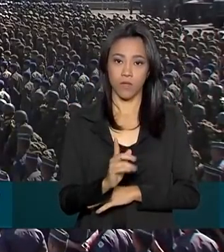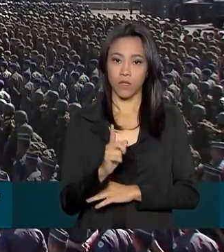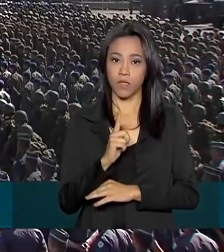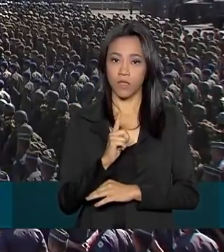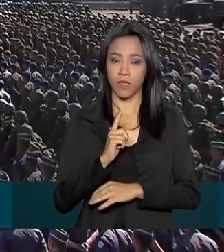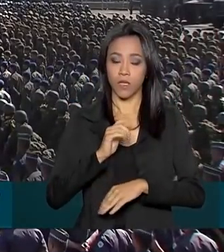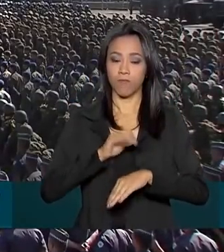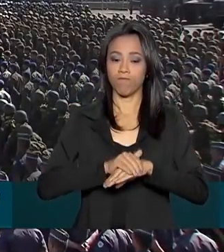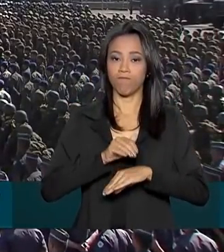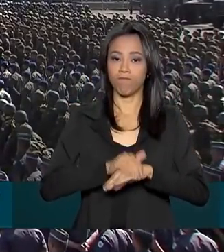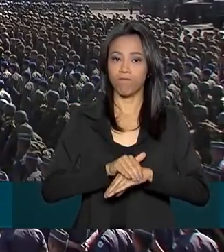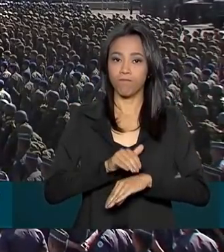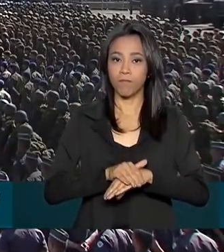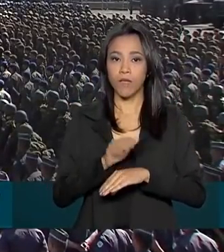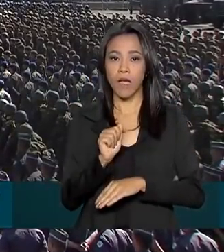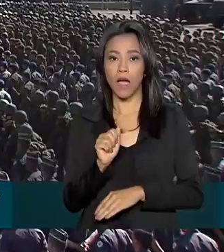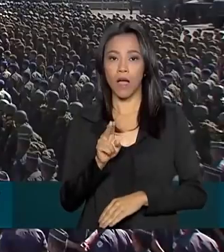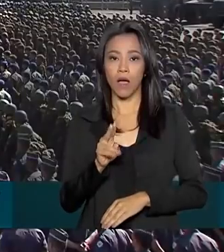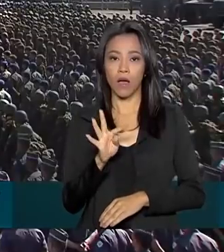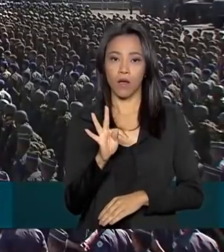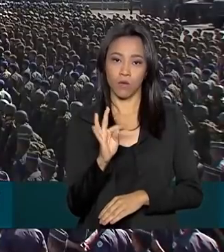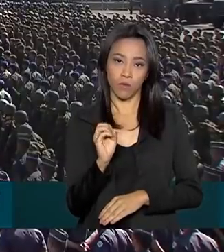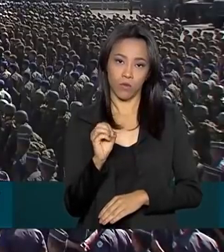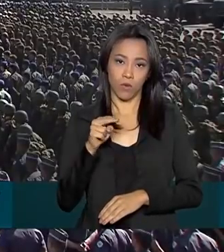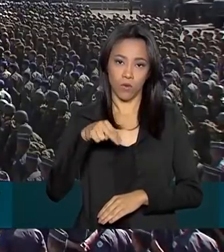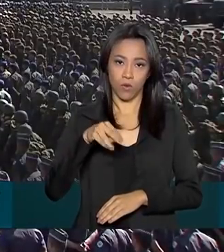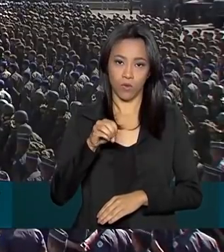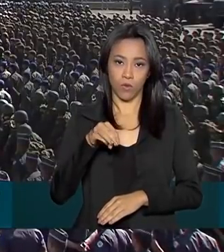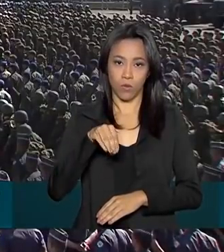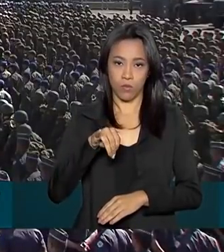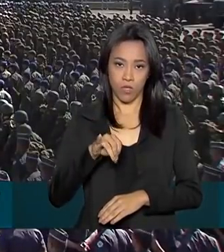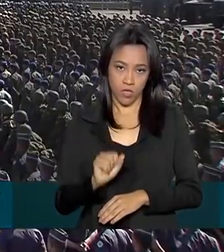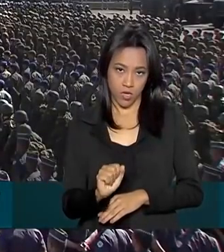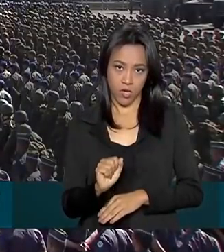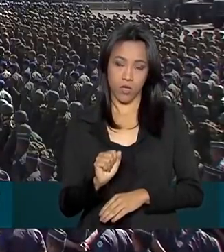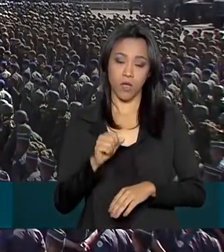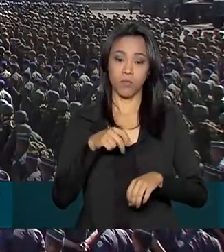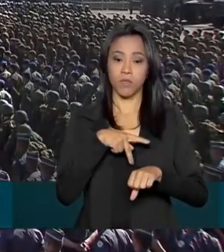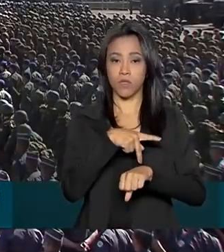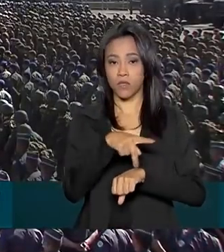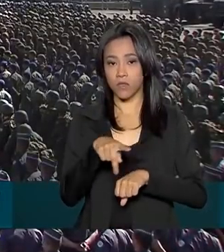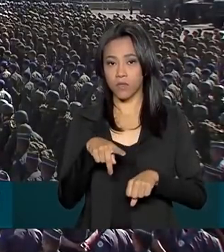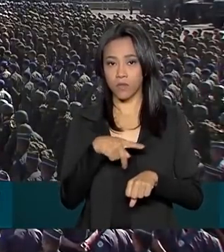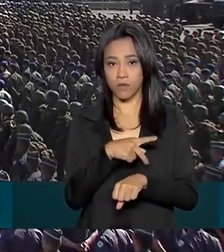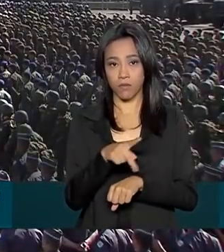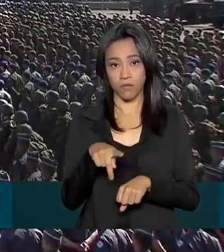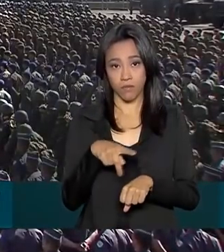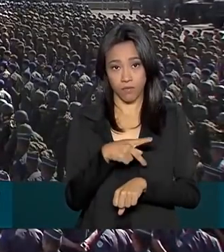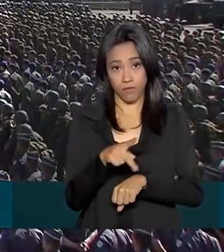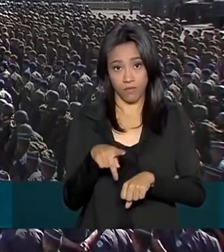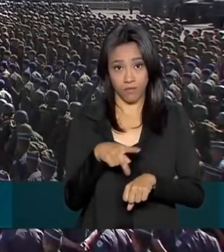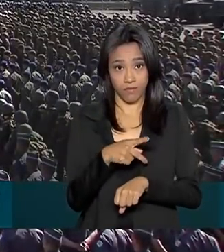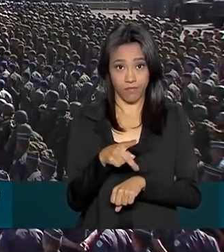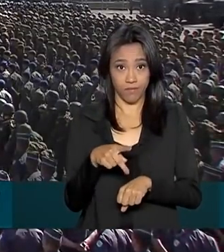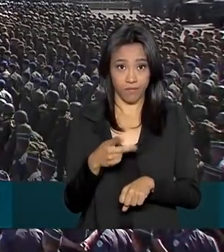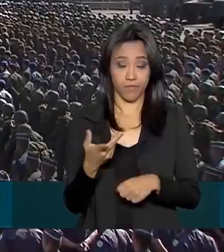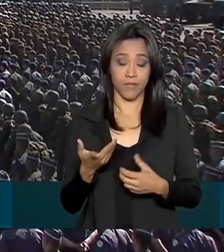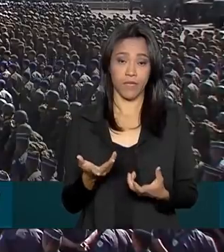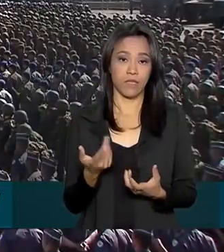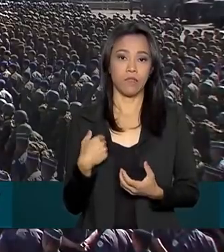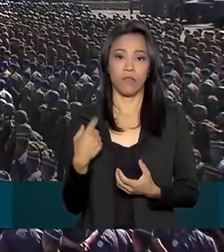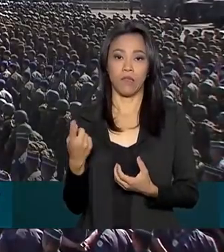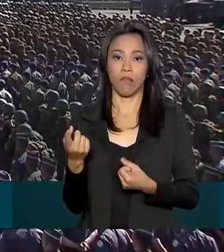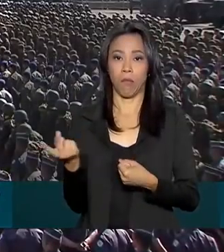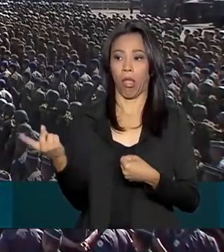autonomia, é um país que não será subjugado ou tutelado por quem quer